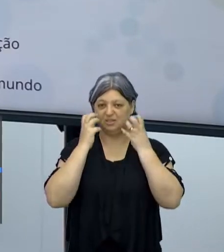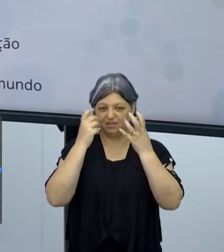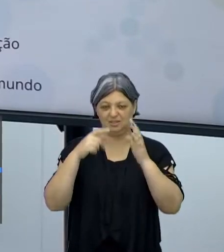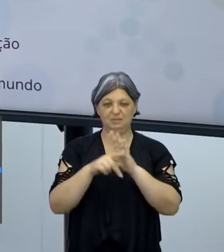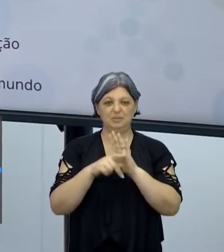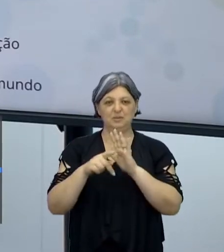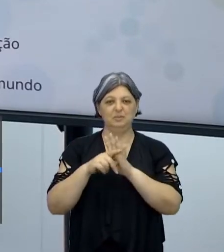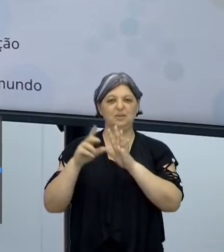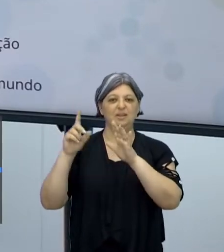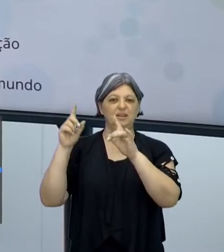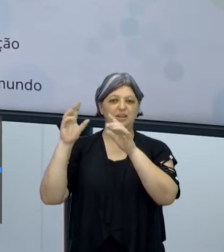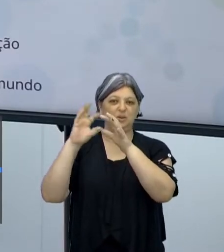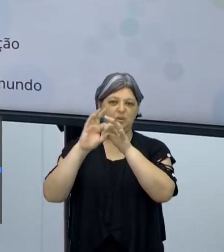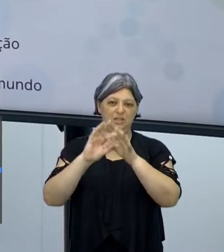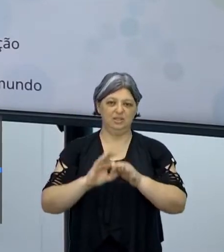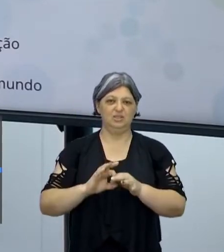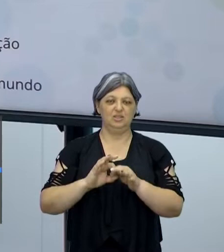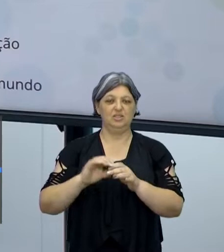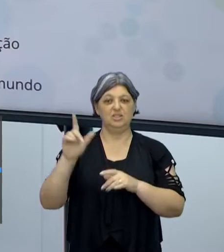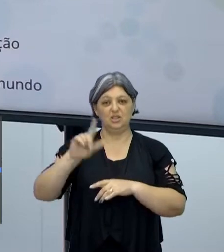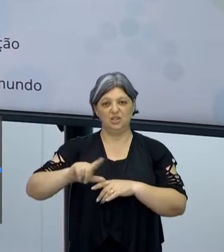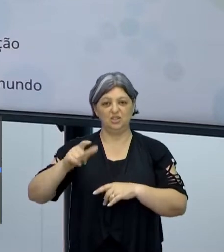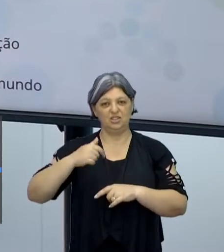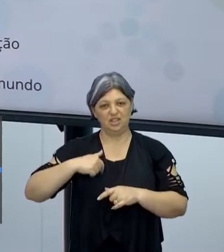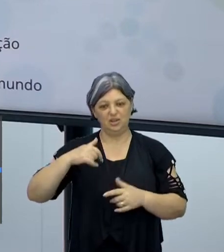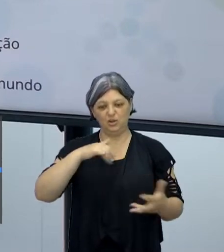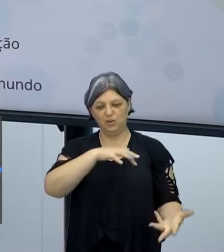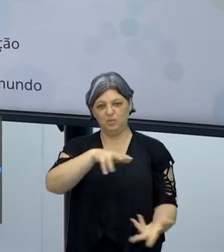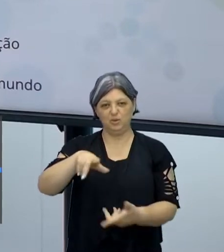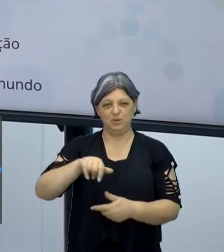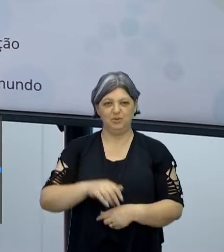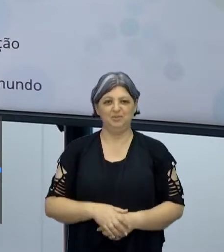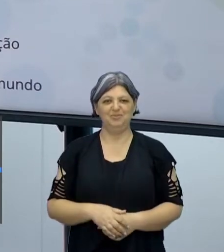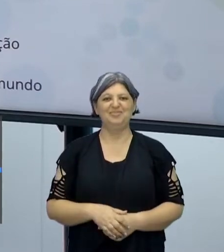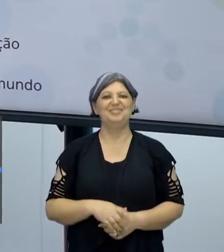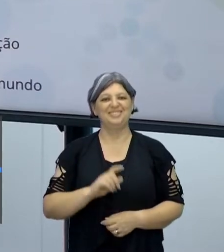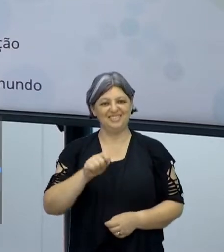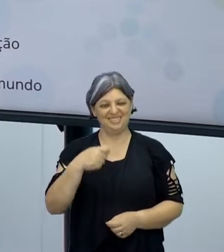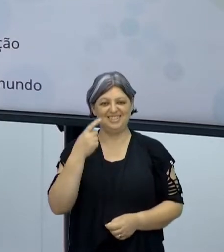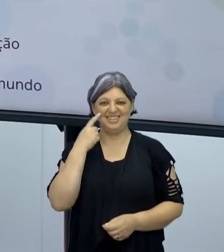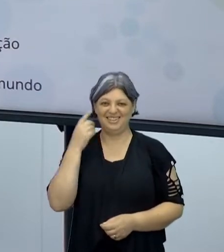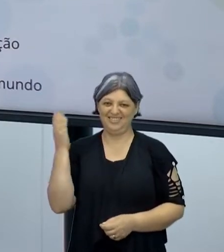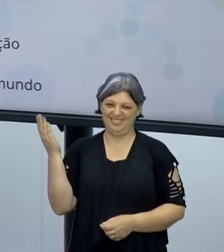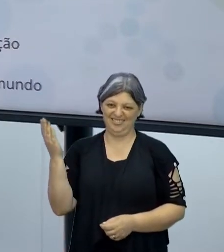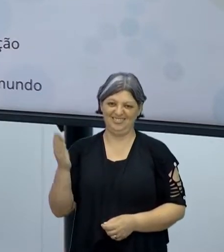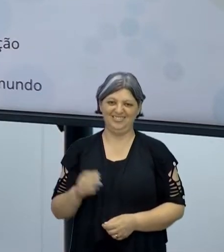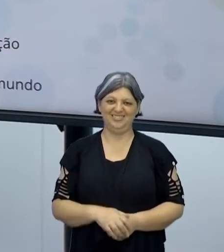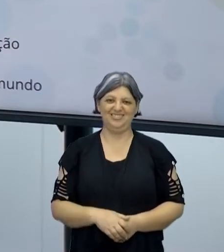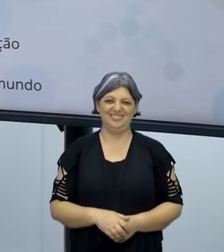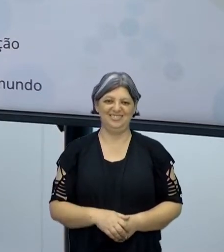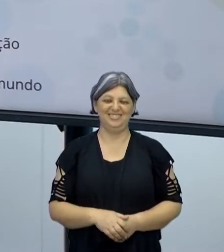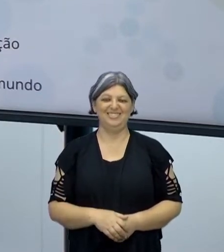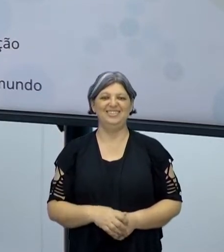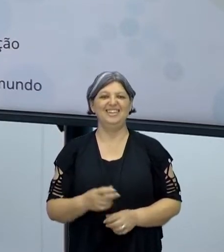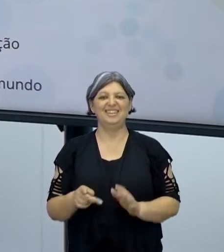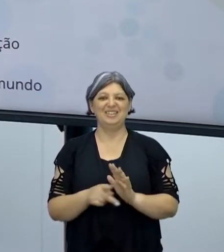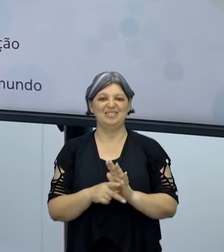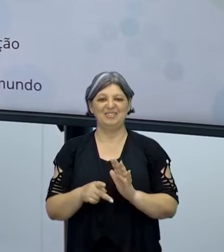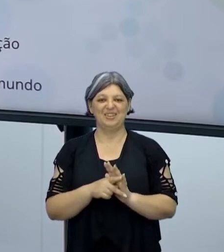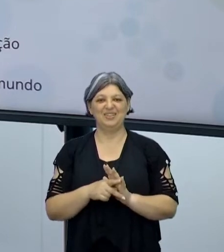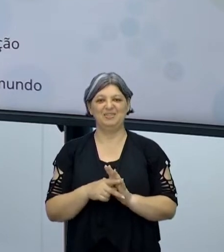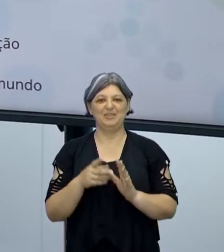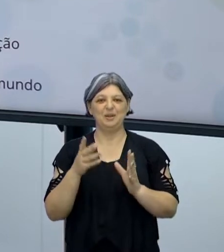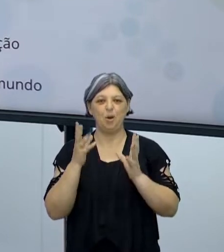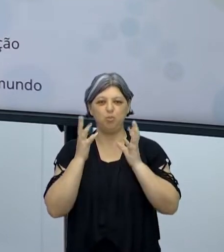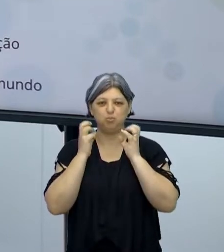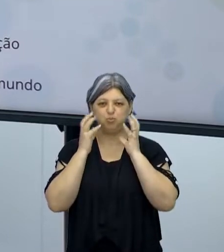Conexões Lógicas, eu e o mundo. Esse é o meu sinal. Para quem não tá vendo o meu sinal, é como se eu estivesse afofando minha barba